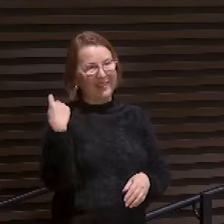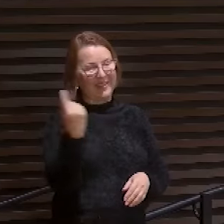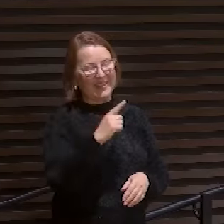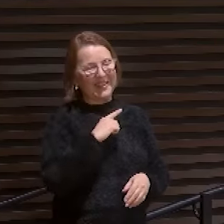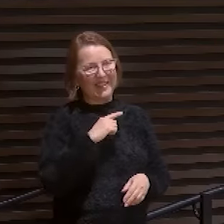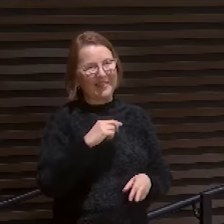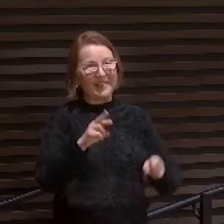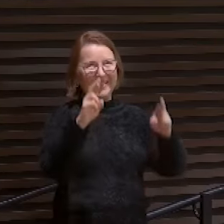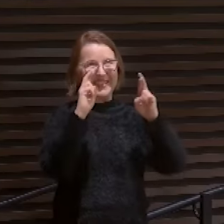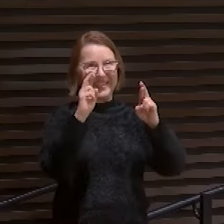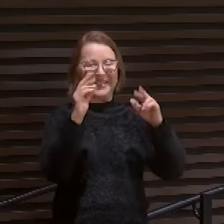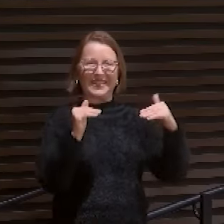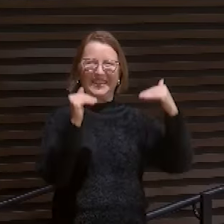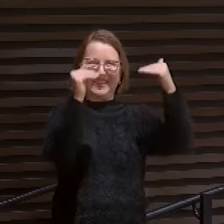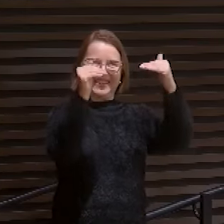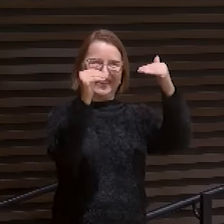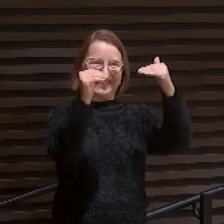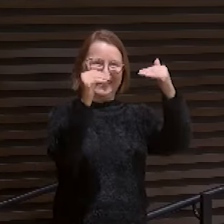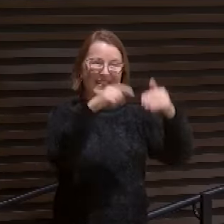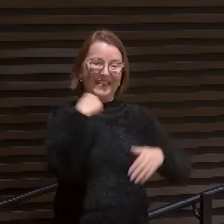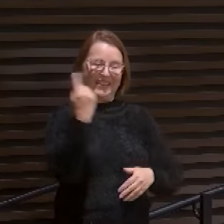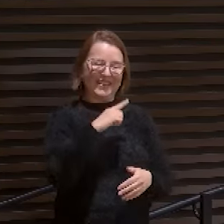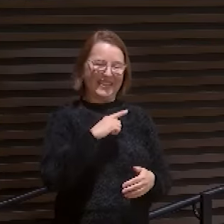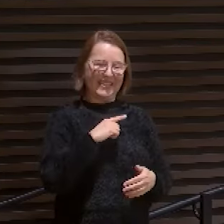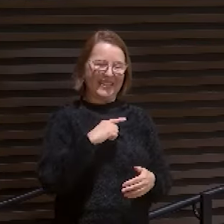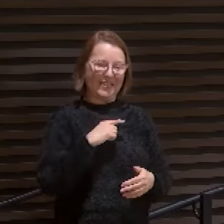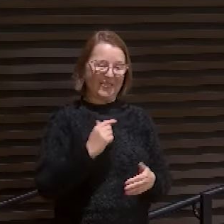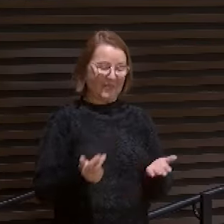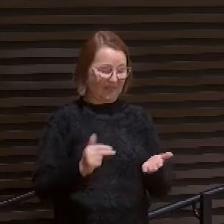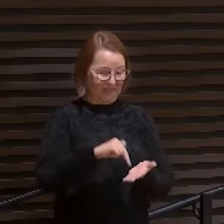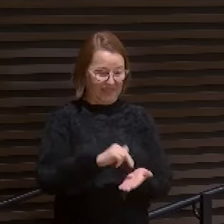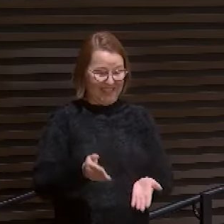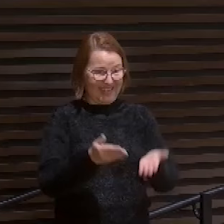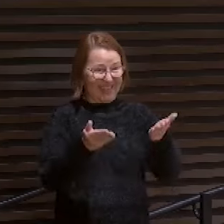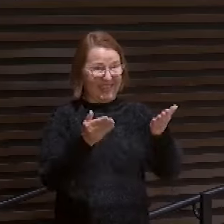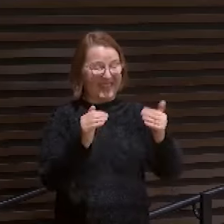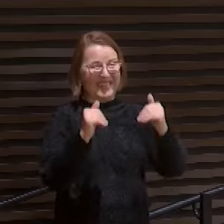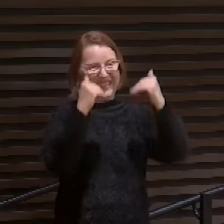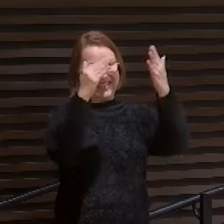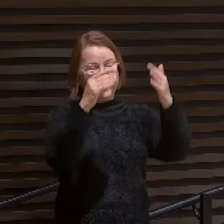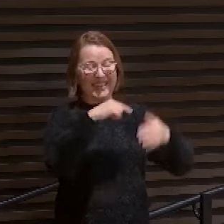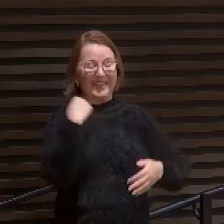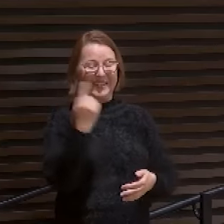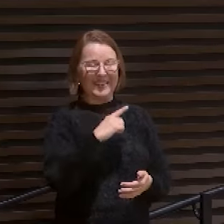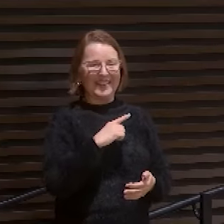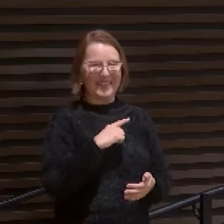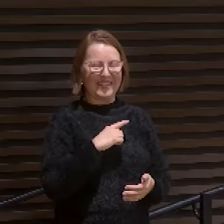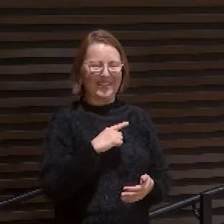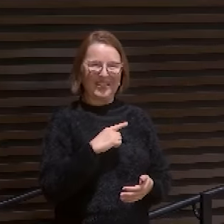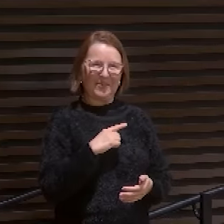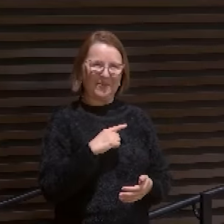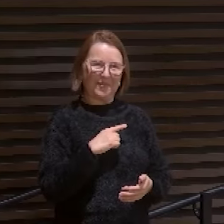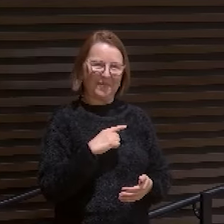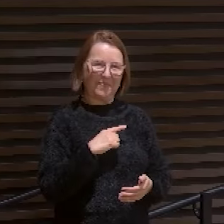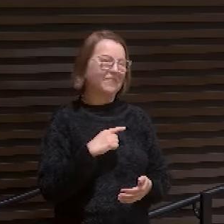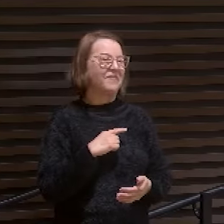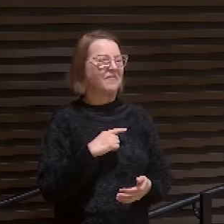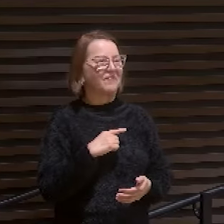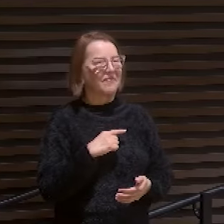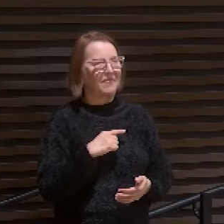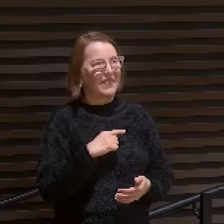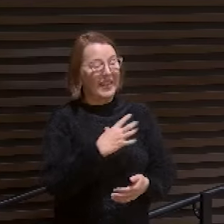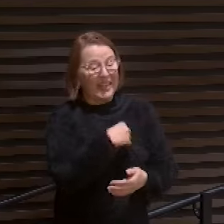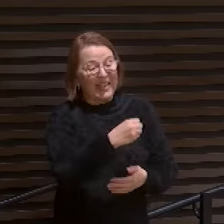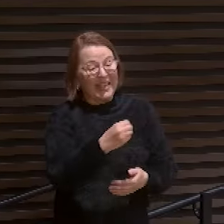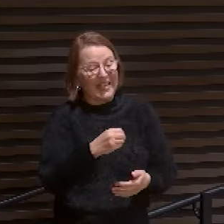esperança superior, nós temos uma ressurreição superior e nós temos um patrimônio superior que